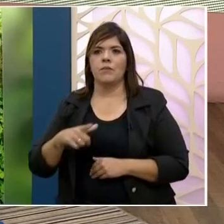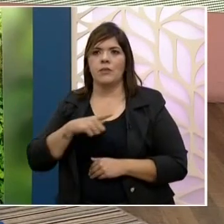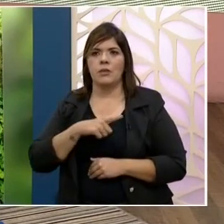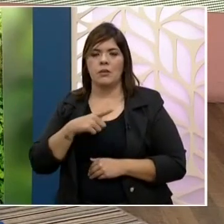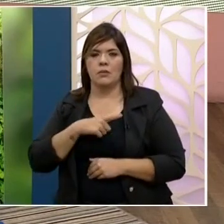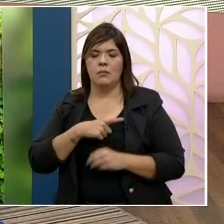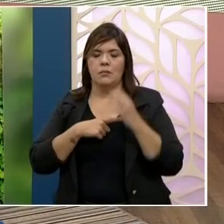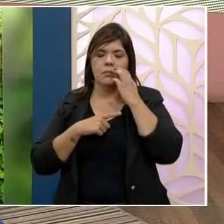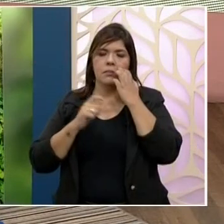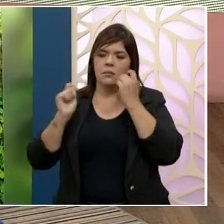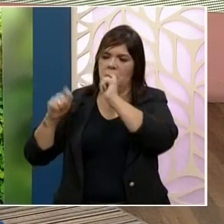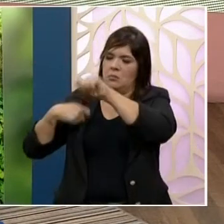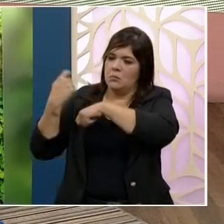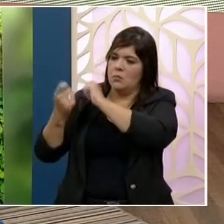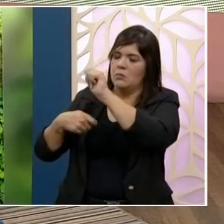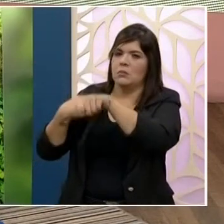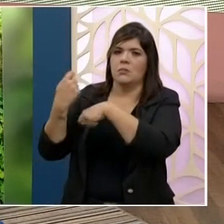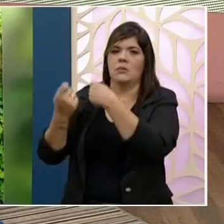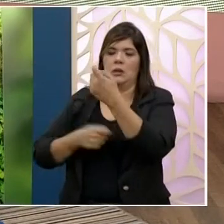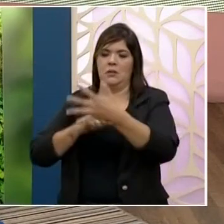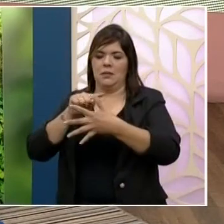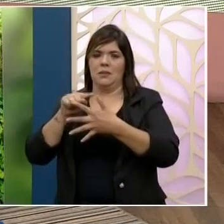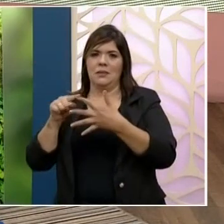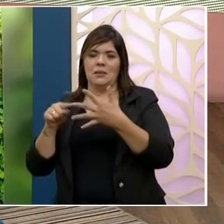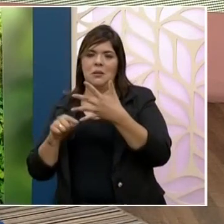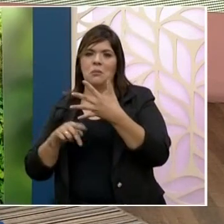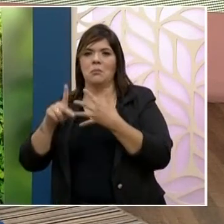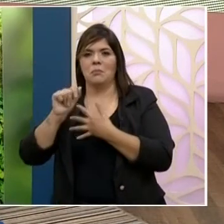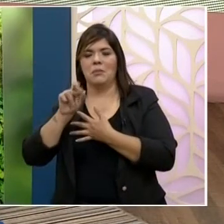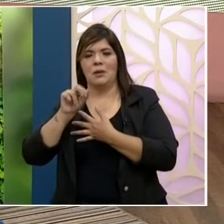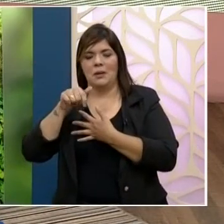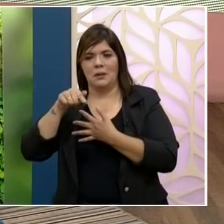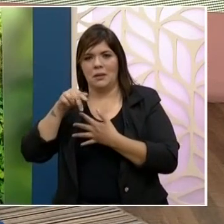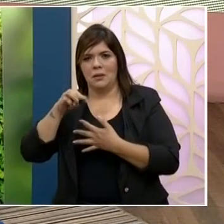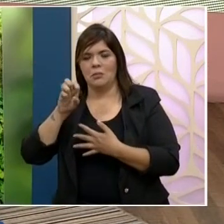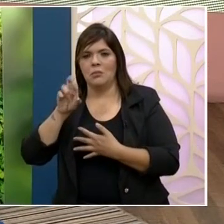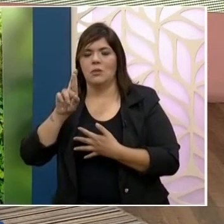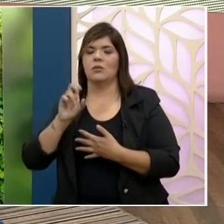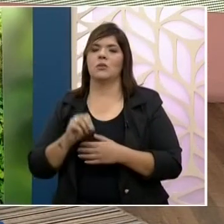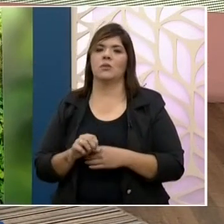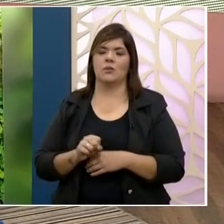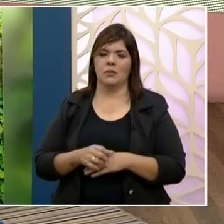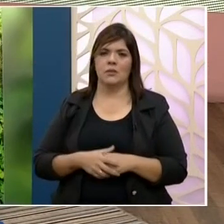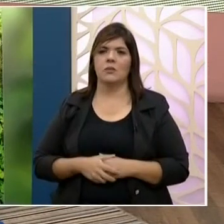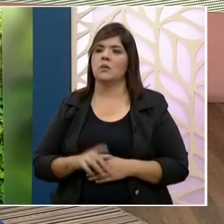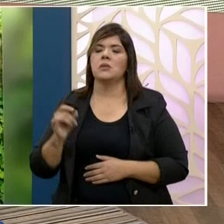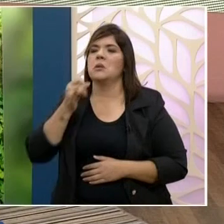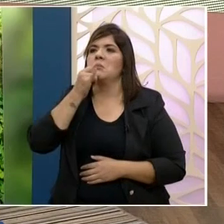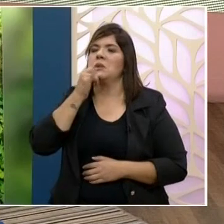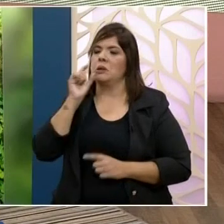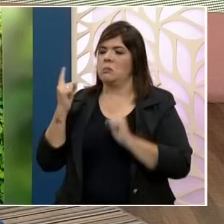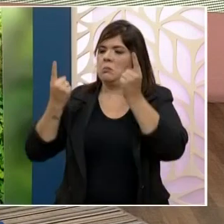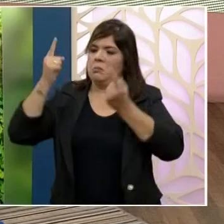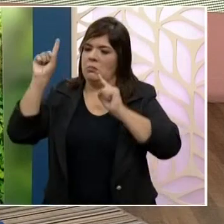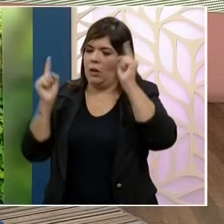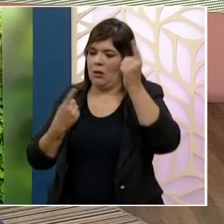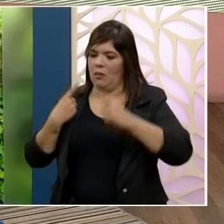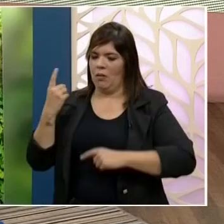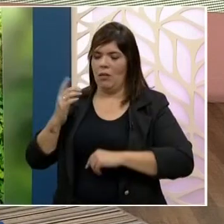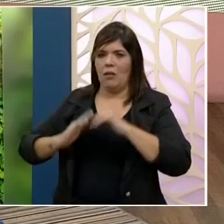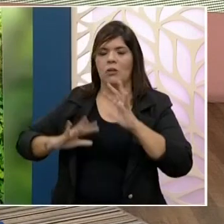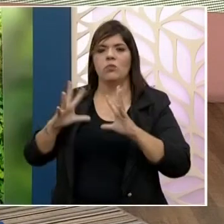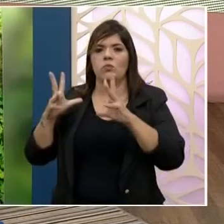para produzir esses sinais, que é os parâmetros da Libras que a gente fala. Então, não é simplesmente você fazer só um sinal. Esse